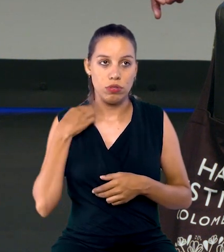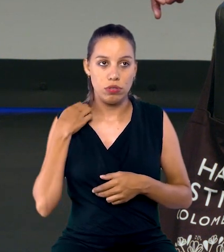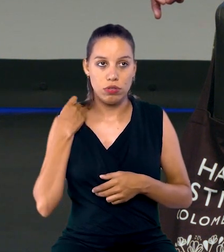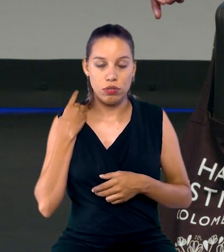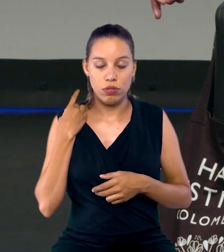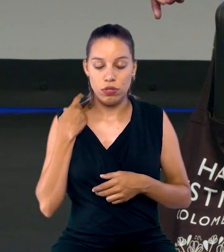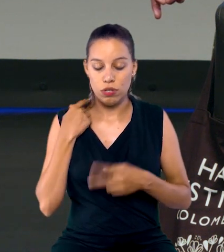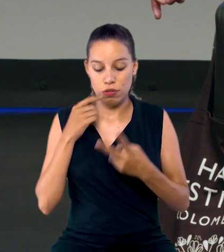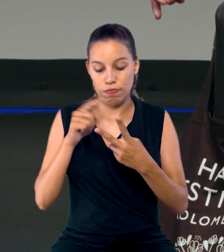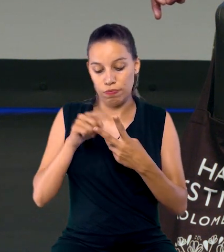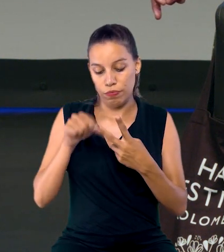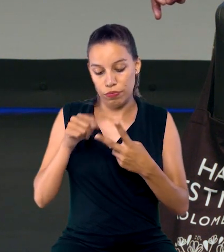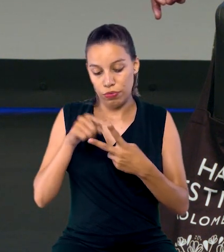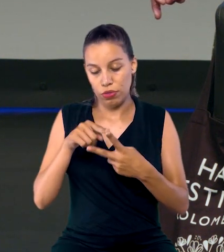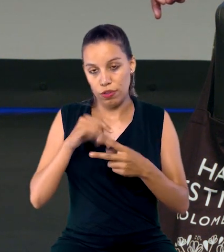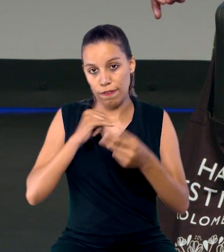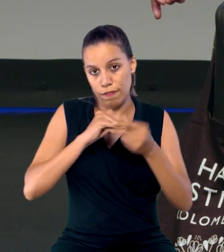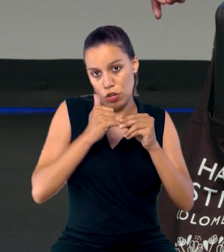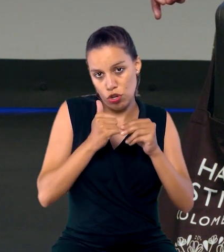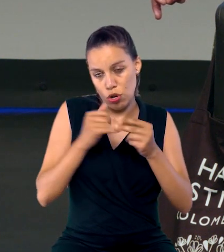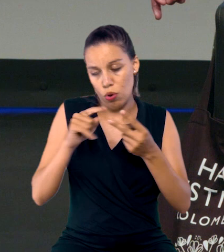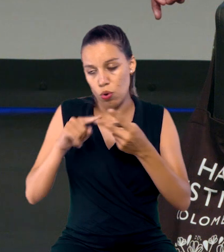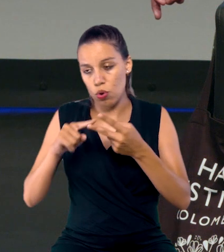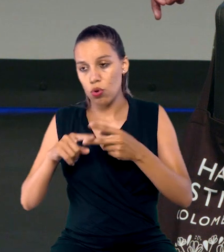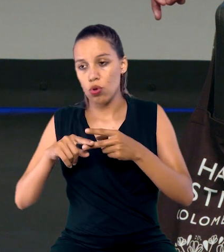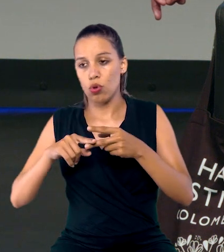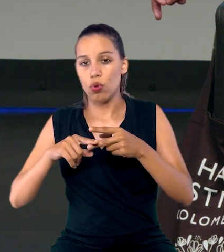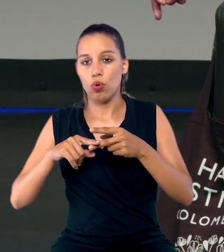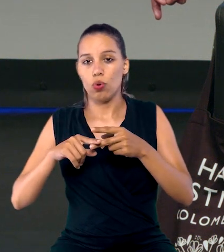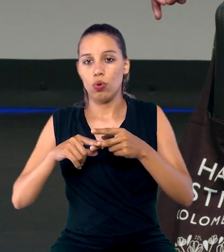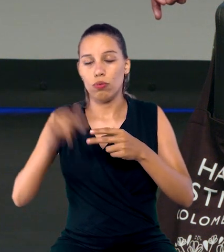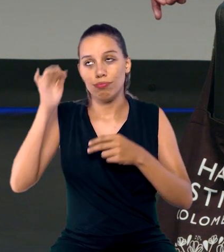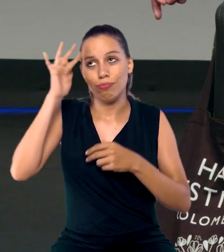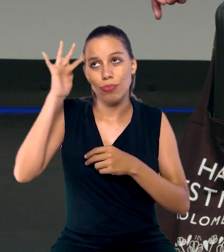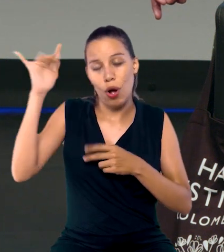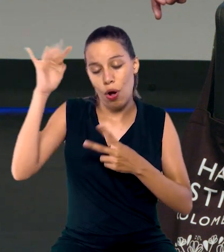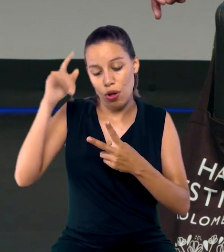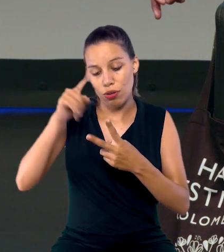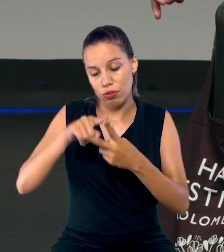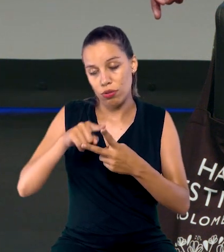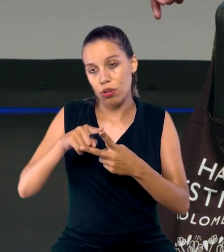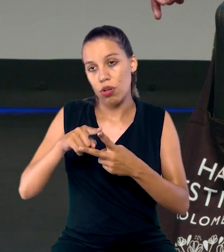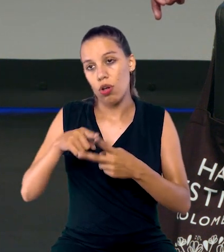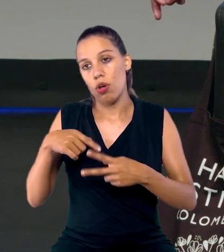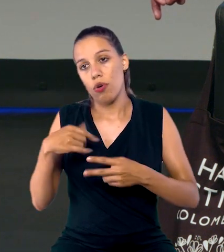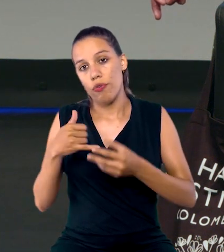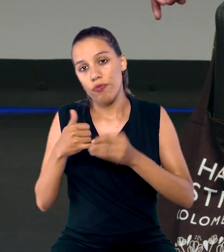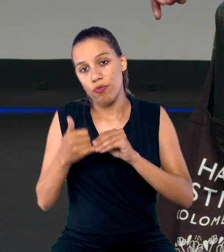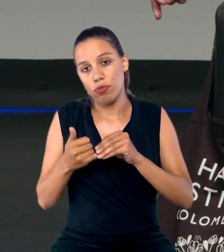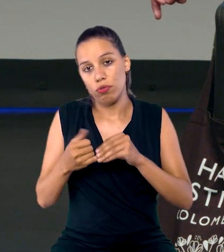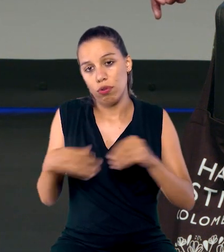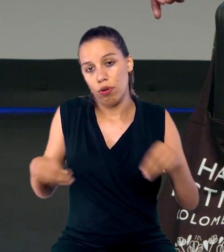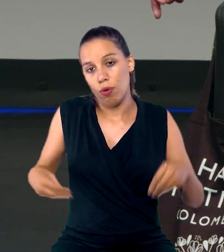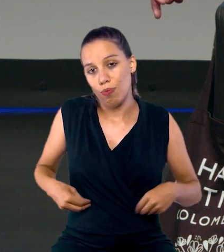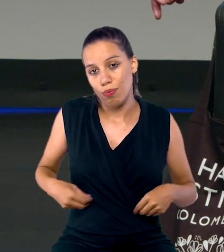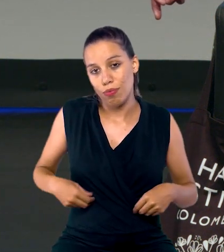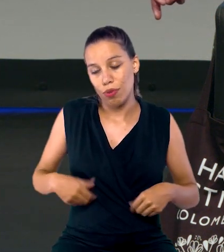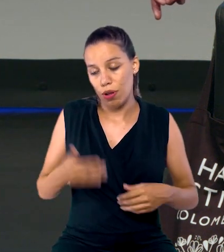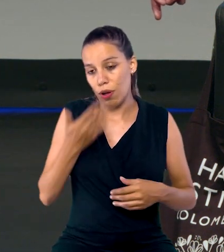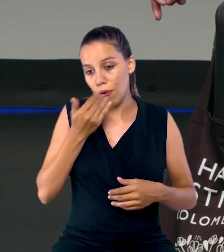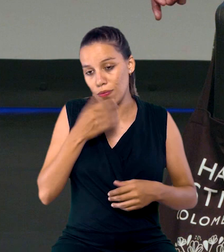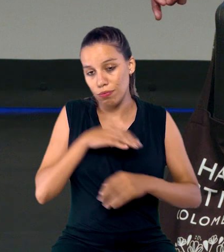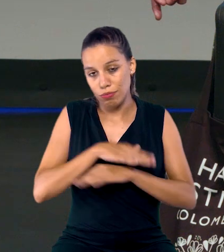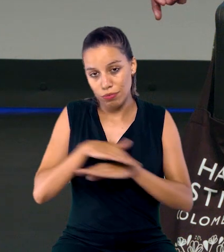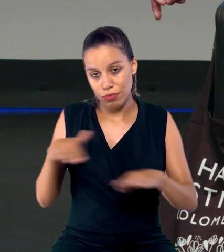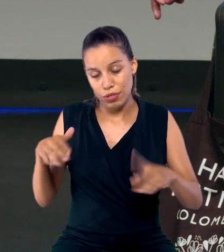tanto o feijão quanto o sonho nos nutrem, né? E eu acho que você traz isso de um jeito muito generoso no seu trabalho E eu